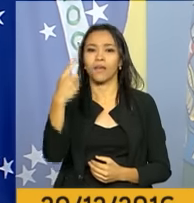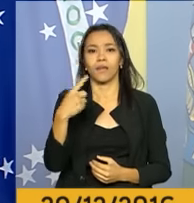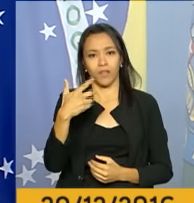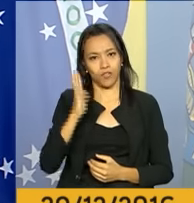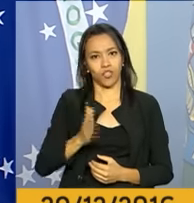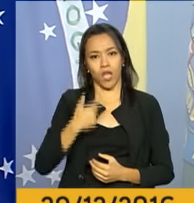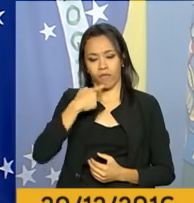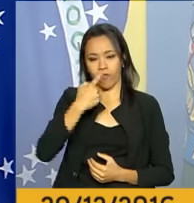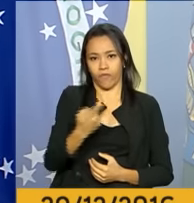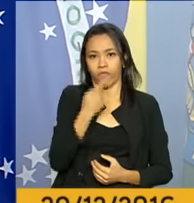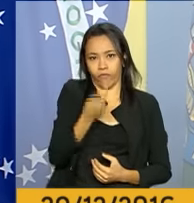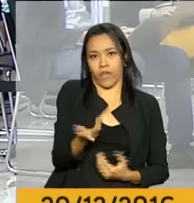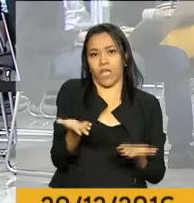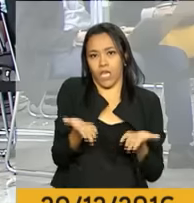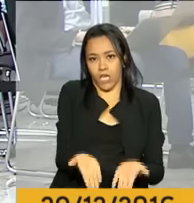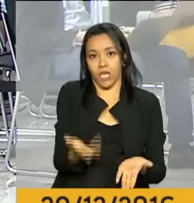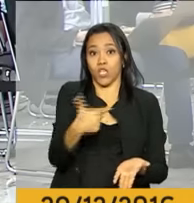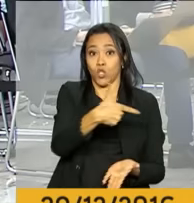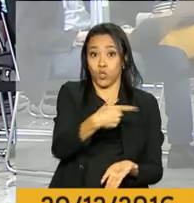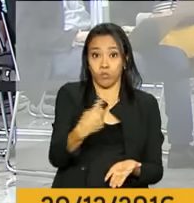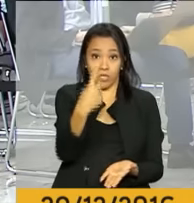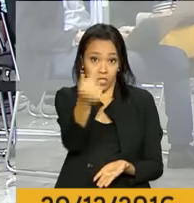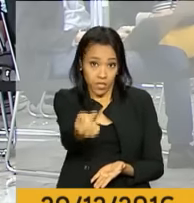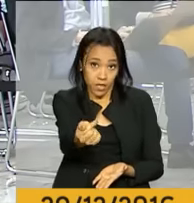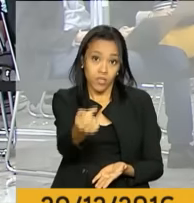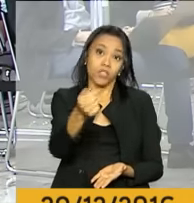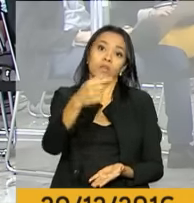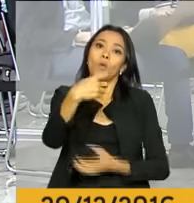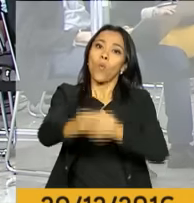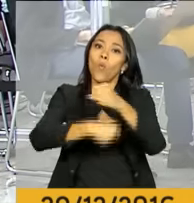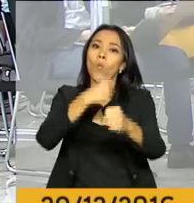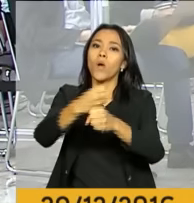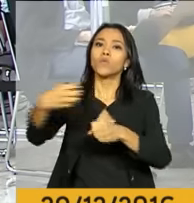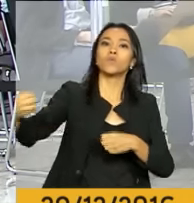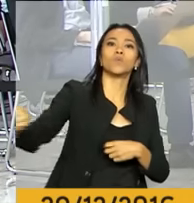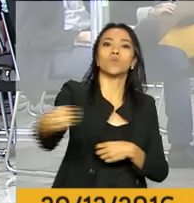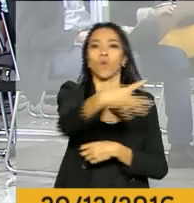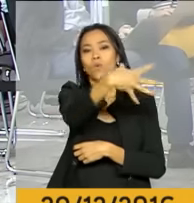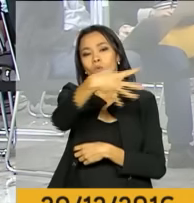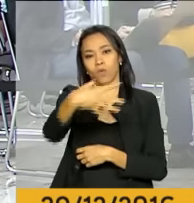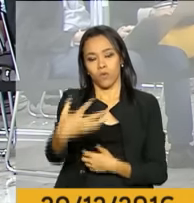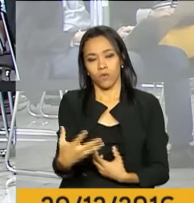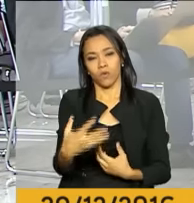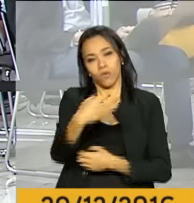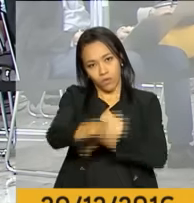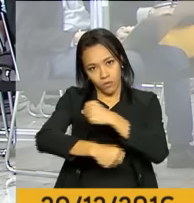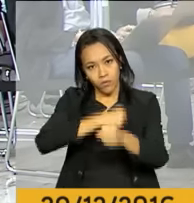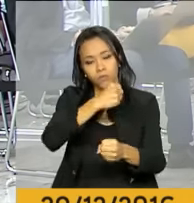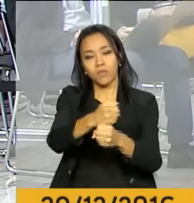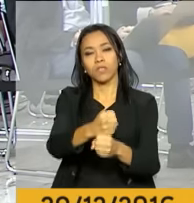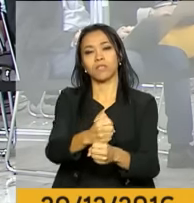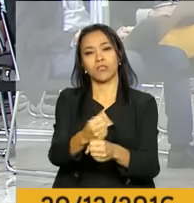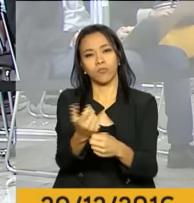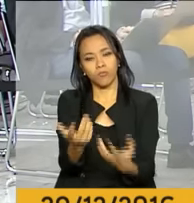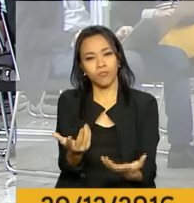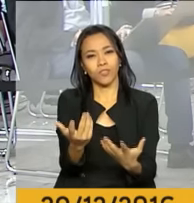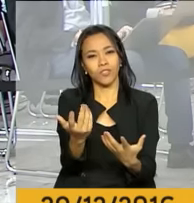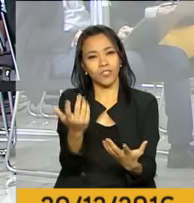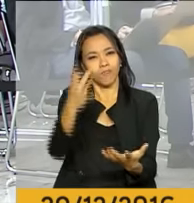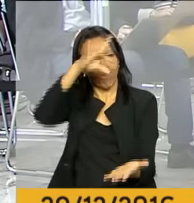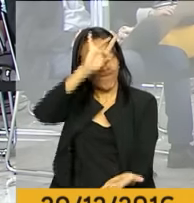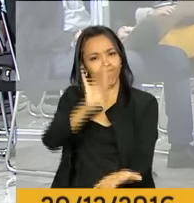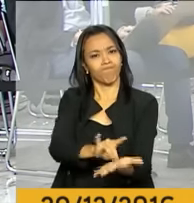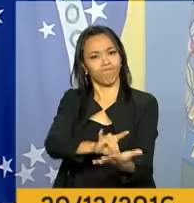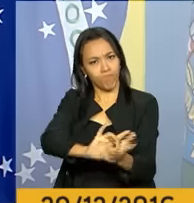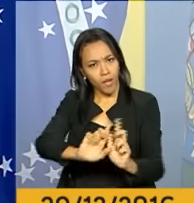acabei de mencionar 2017 será um ano novo e o ano de muita realização